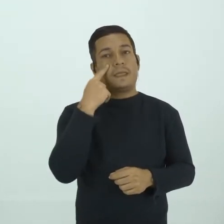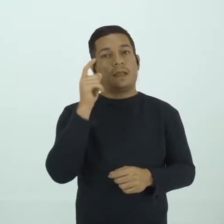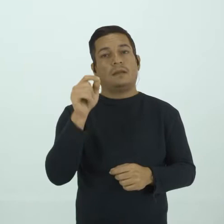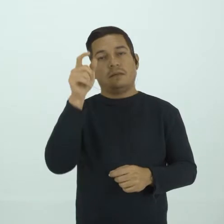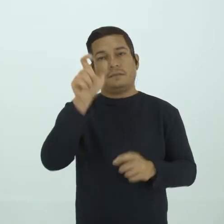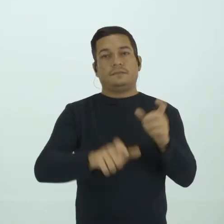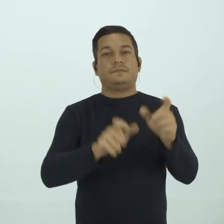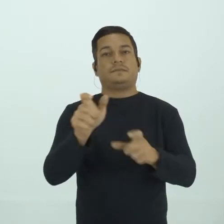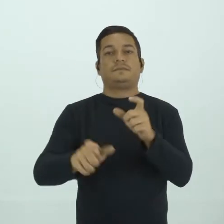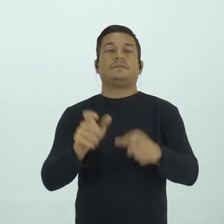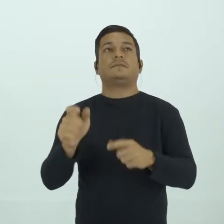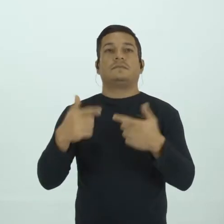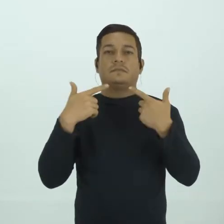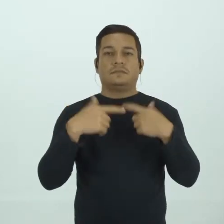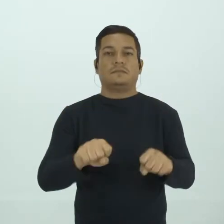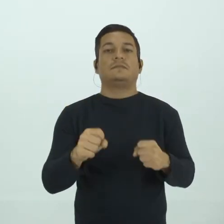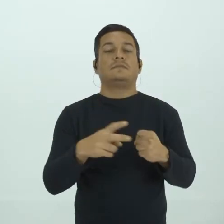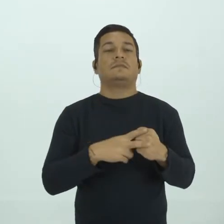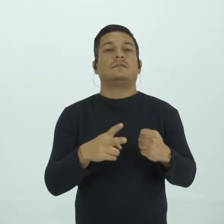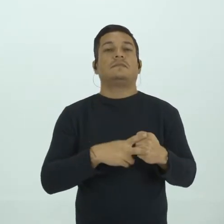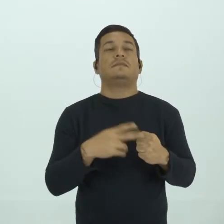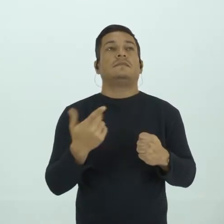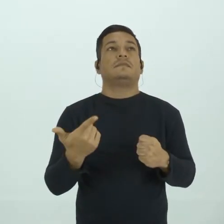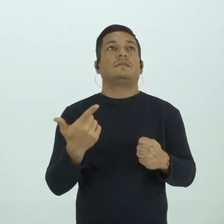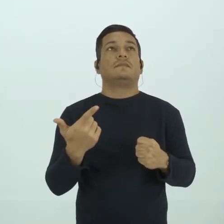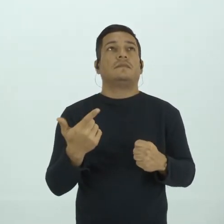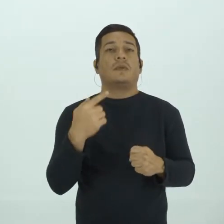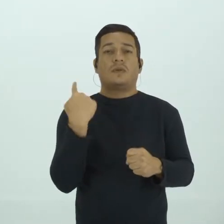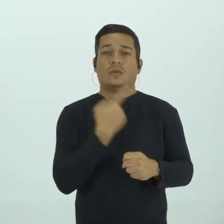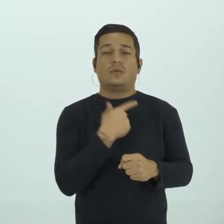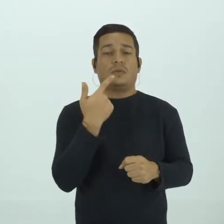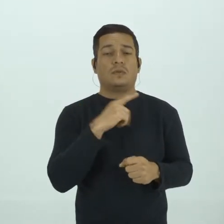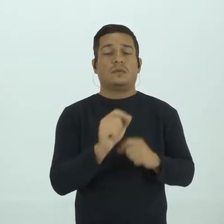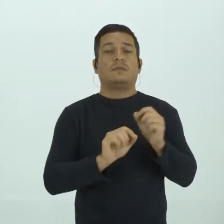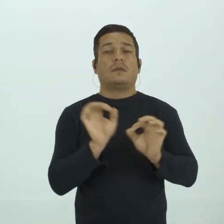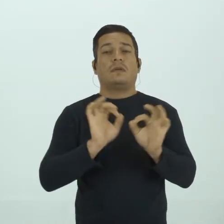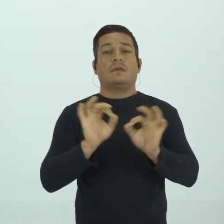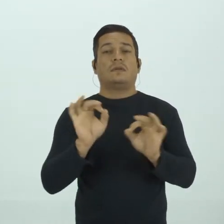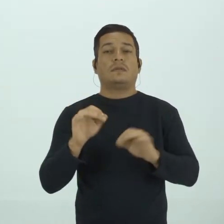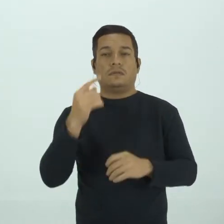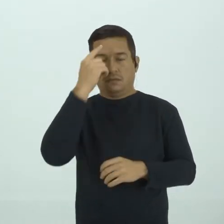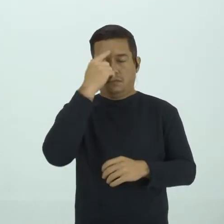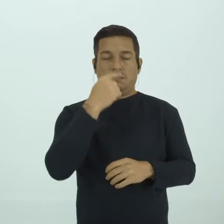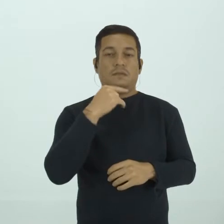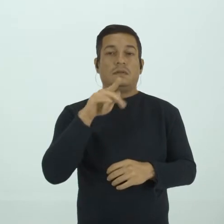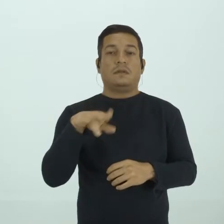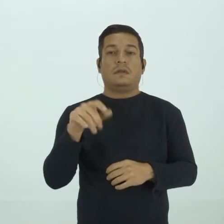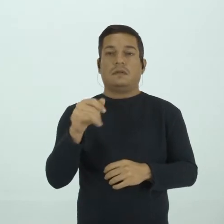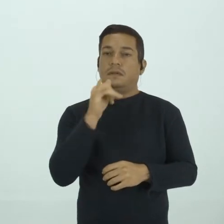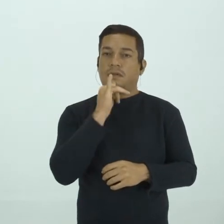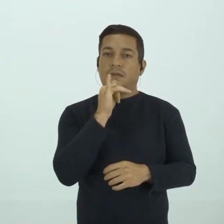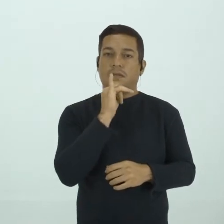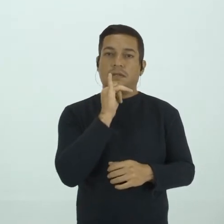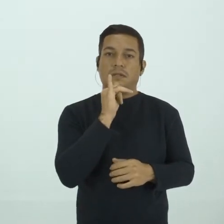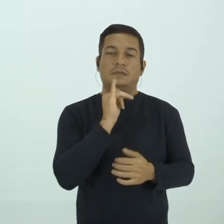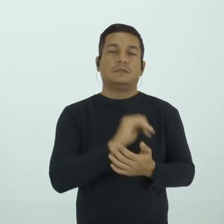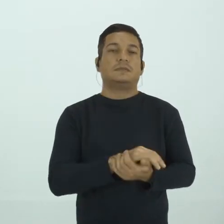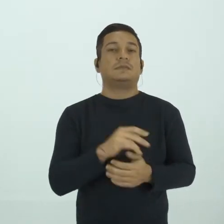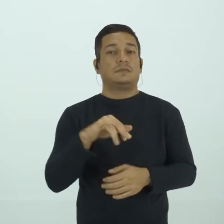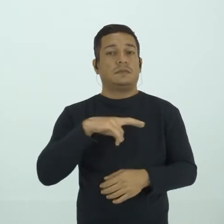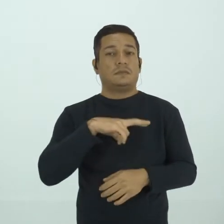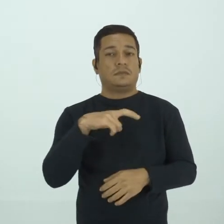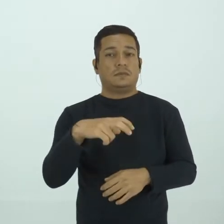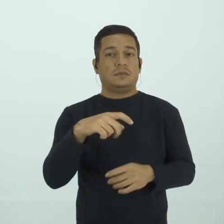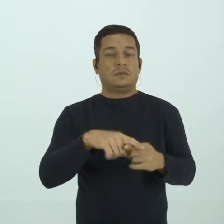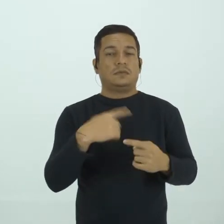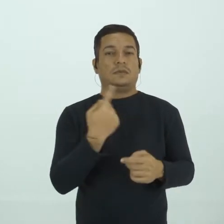personagens, só pela linguagem não verbal, nós já conseguimos construir, né, uma imagem de quem se trata. Por exemplo, se é o português,